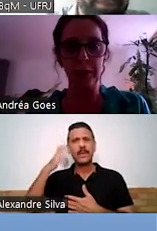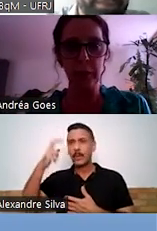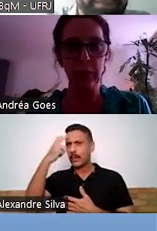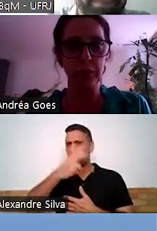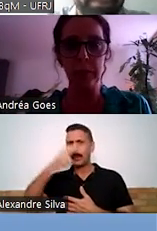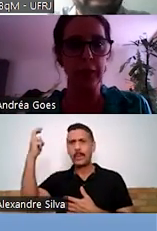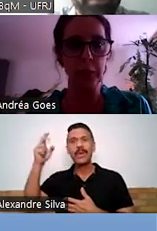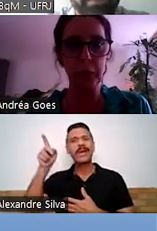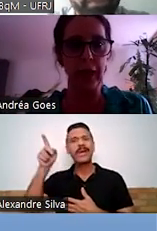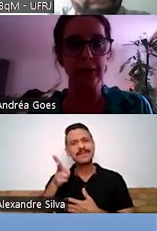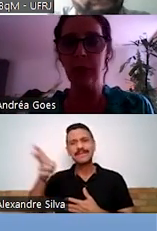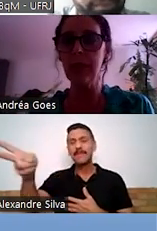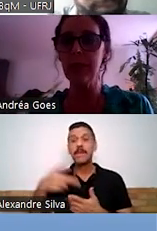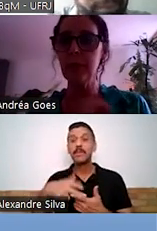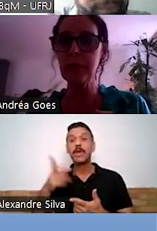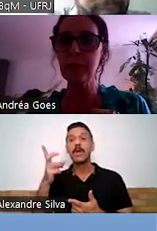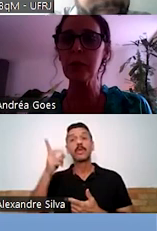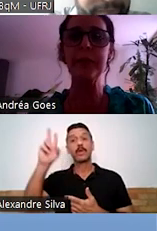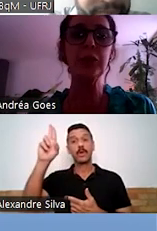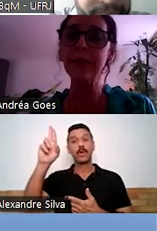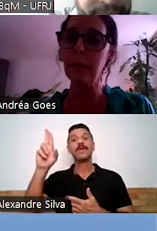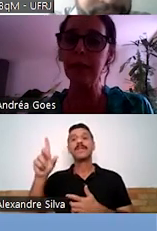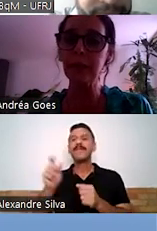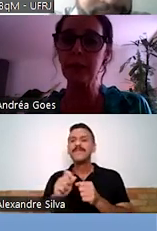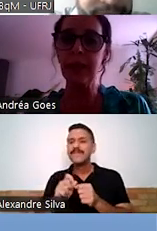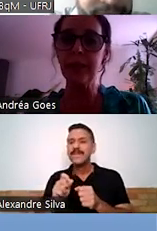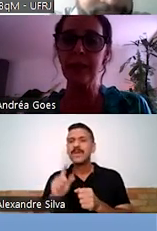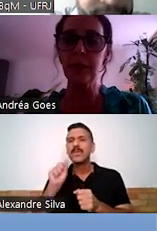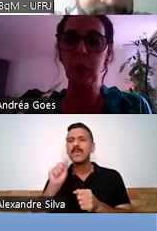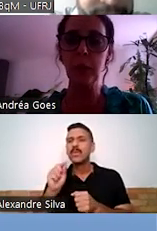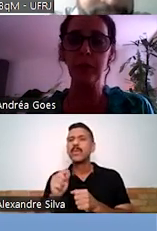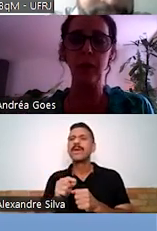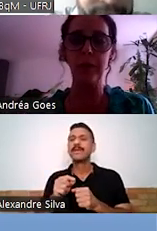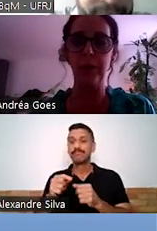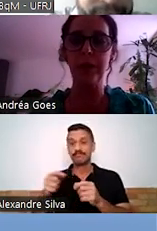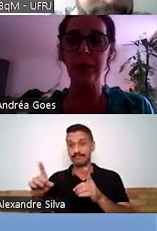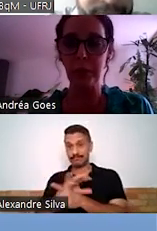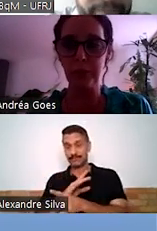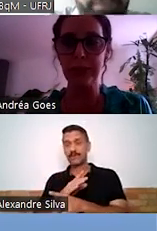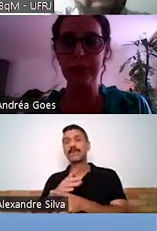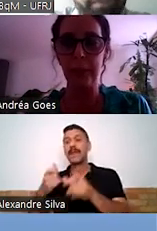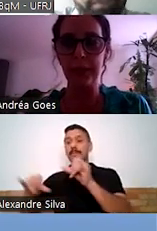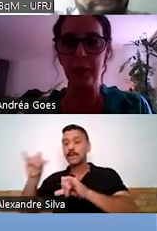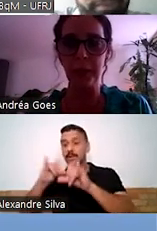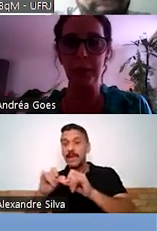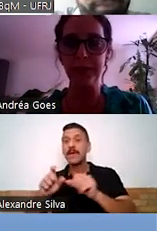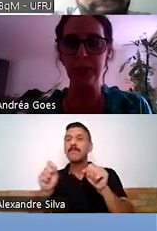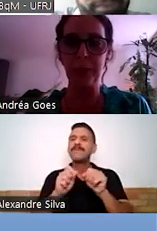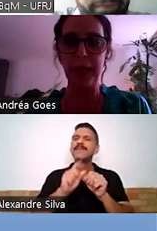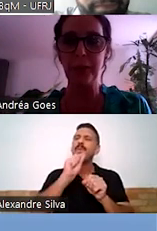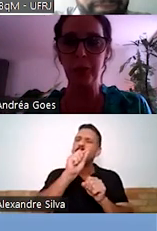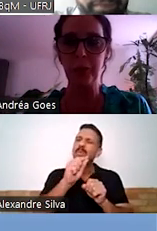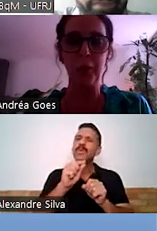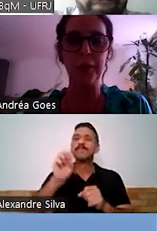E aí eu terminei o doutorado e fiz uma espécie de sabático, saí dali do meu laboratório na UERJ para fazer um sabático, uma espécie